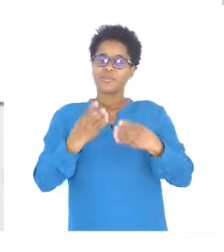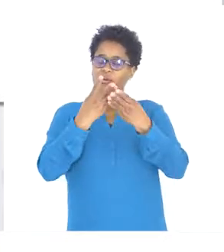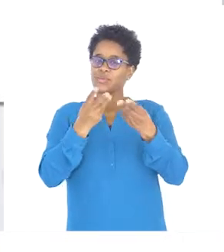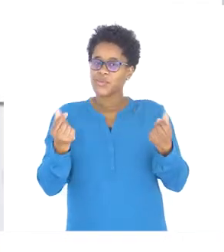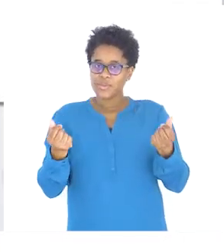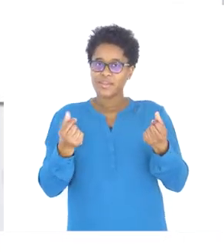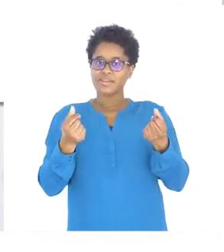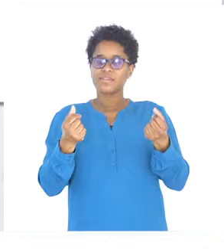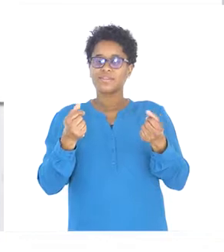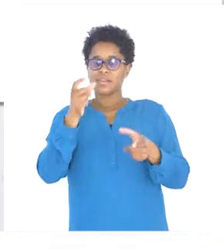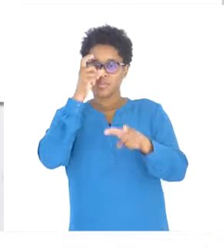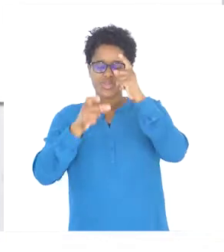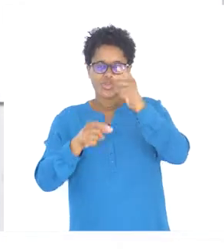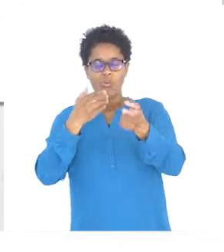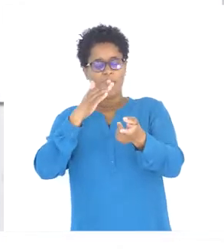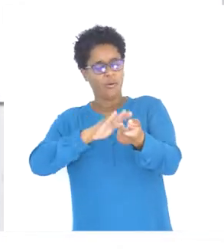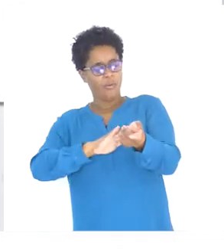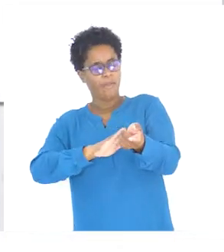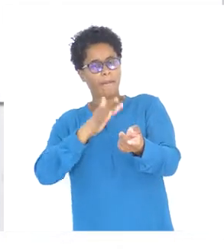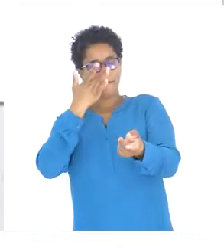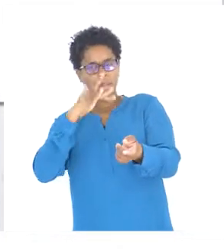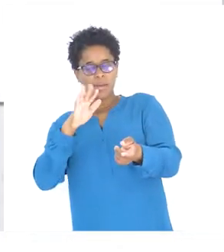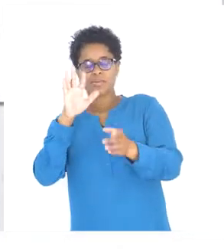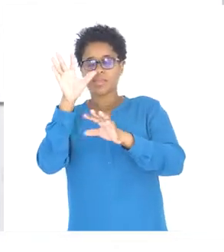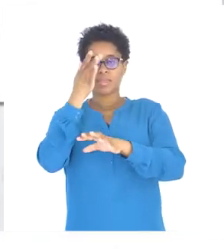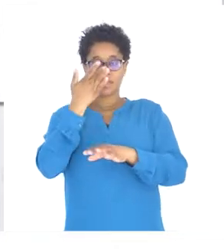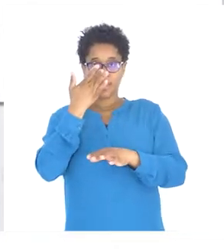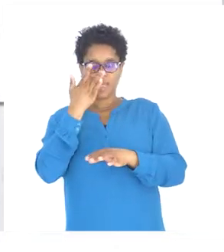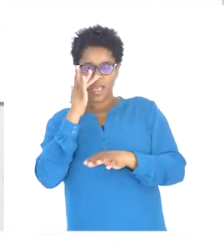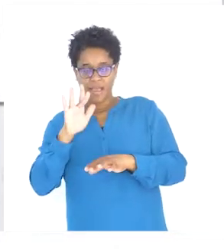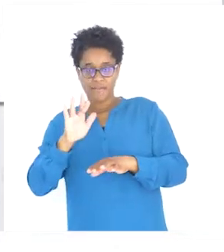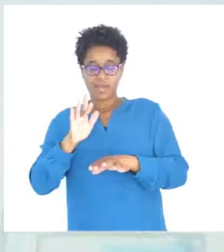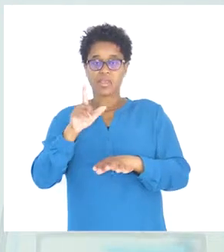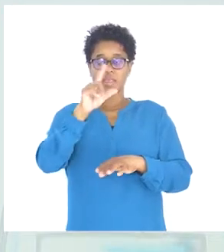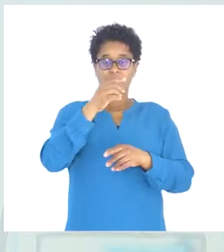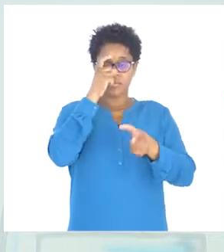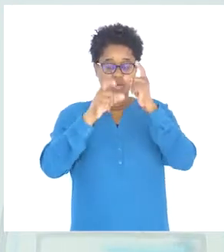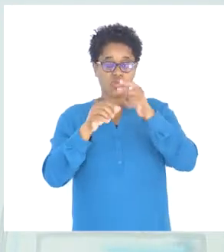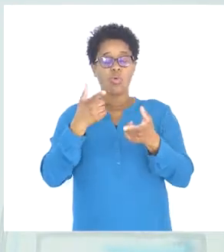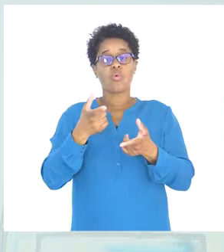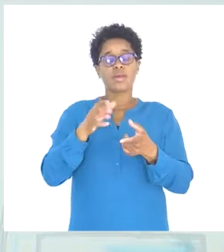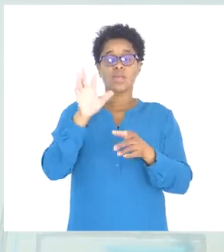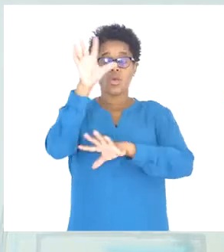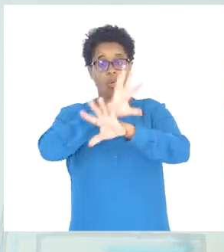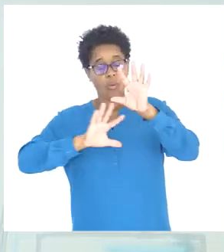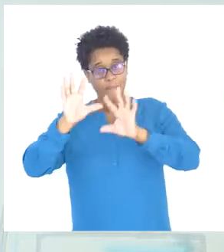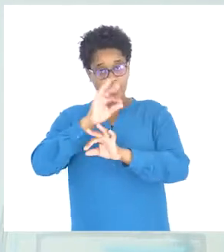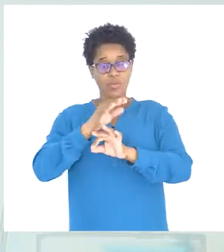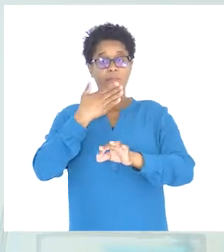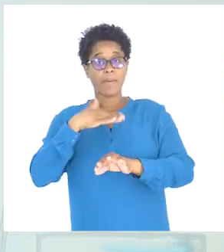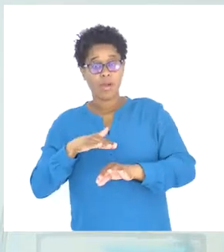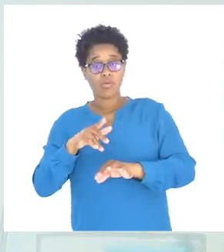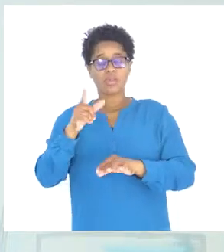resulta de negros africanos e de brancos europeus. Através de quê? Através